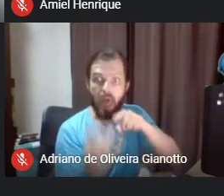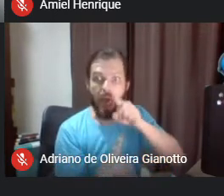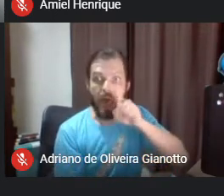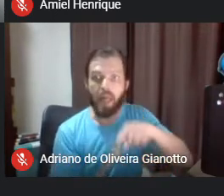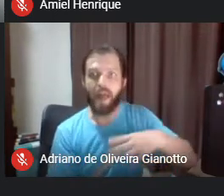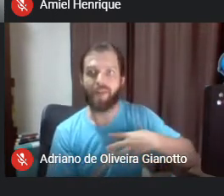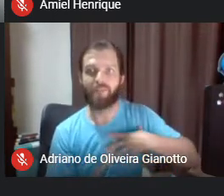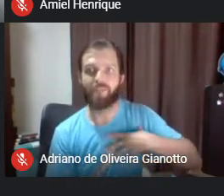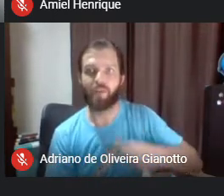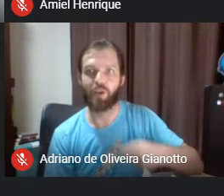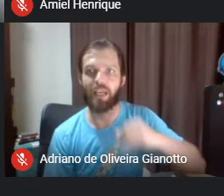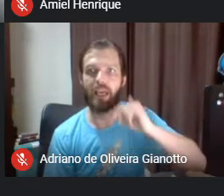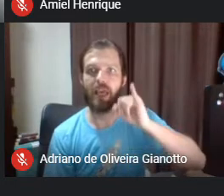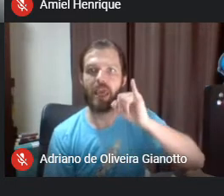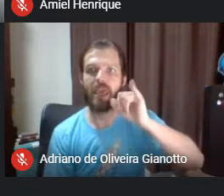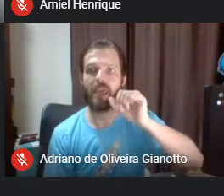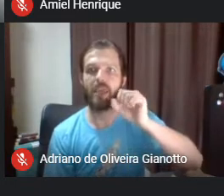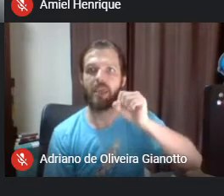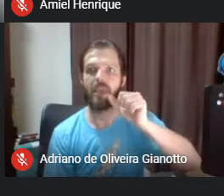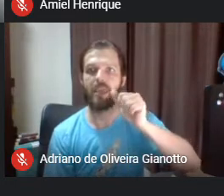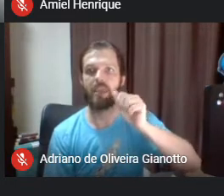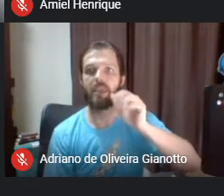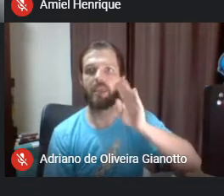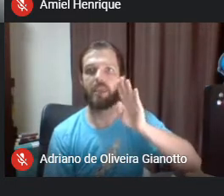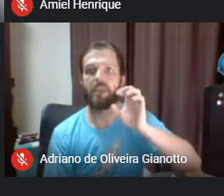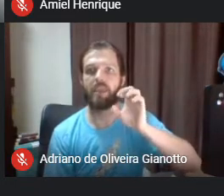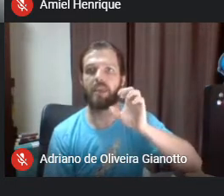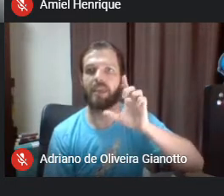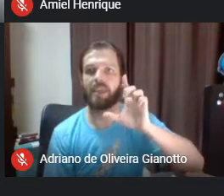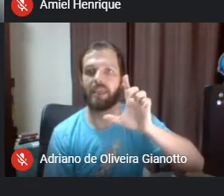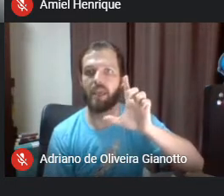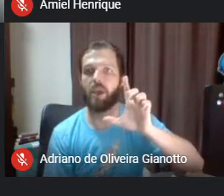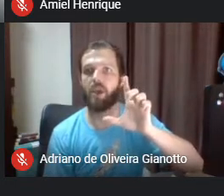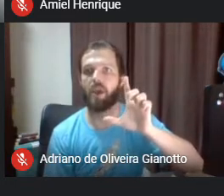menino, que eram filhos